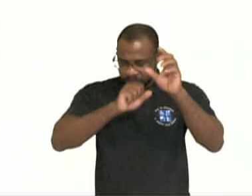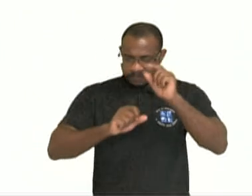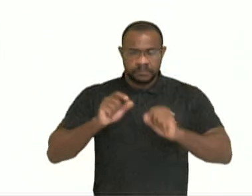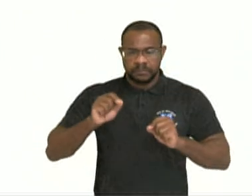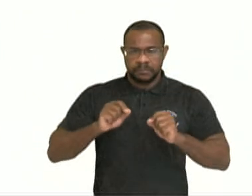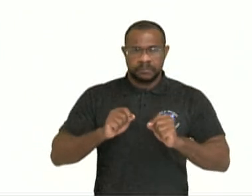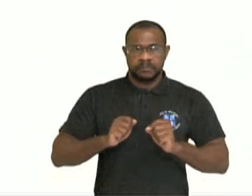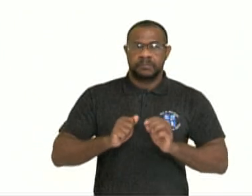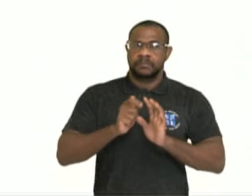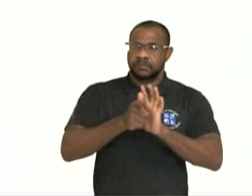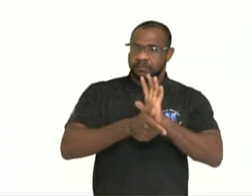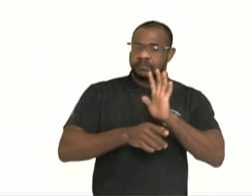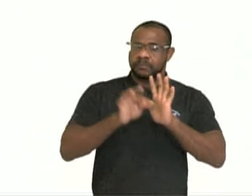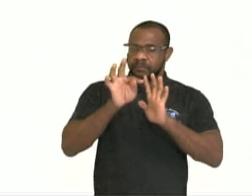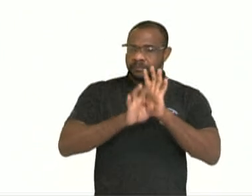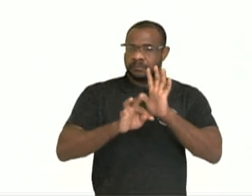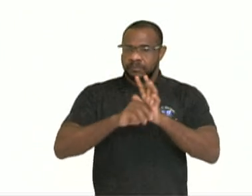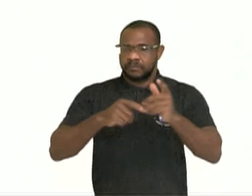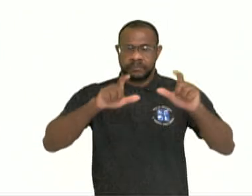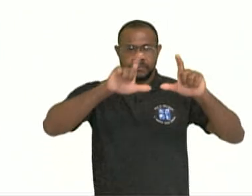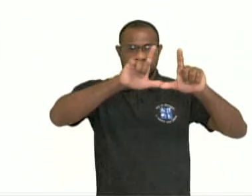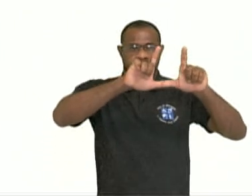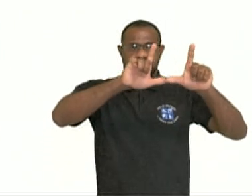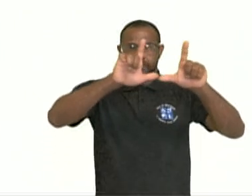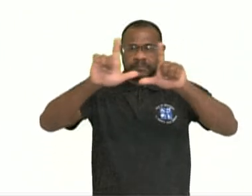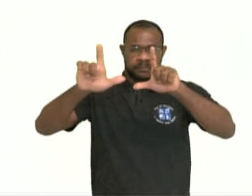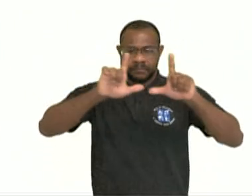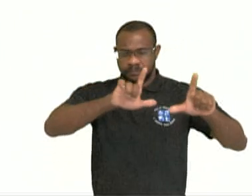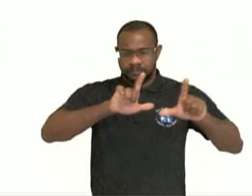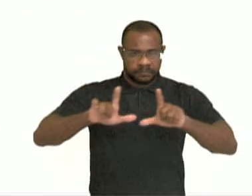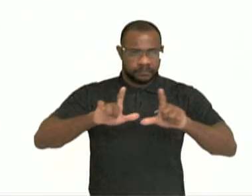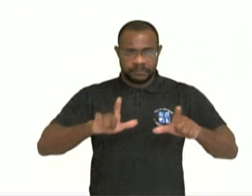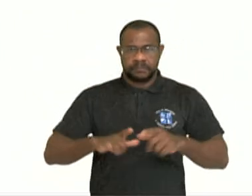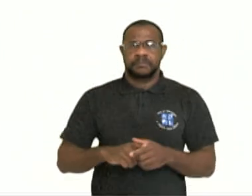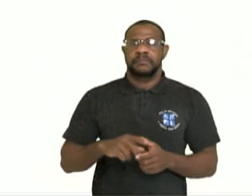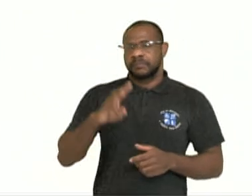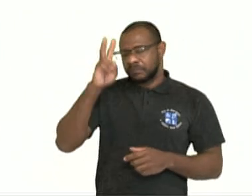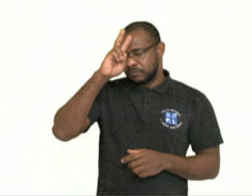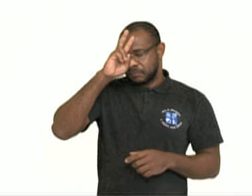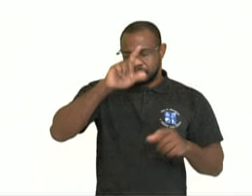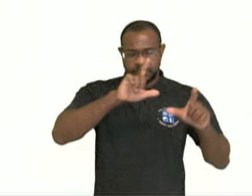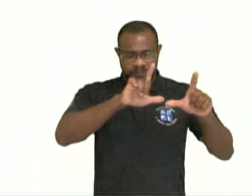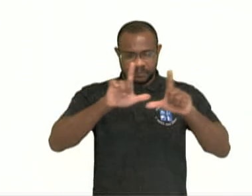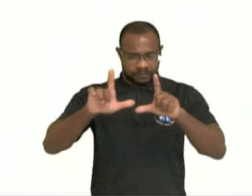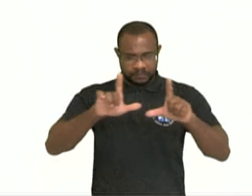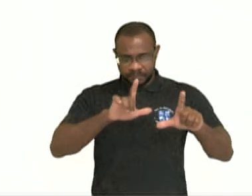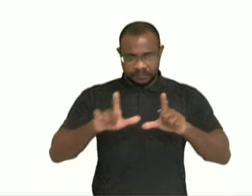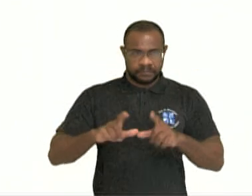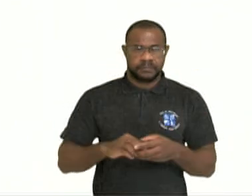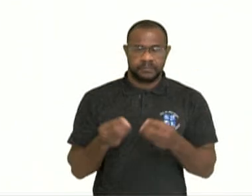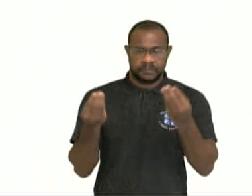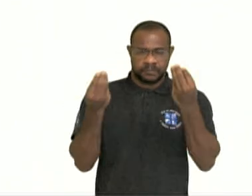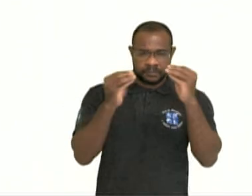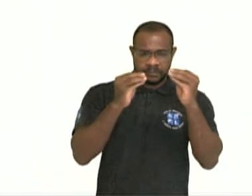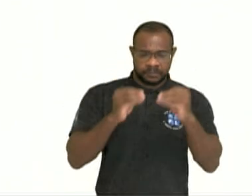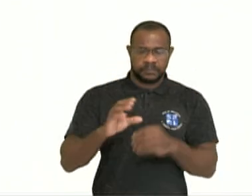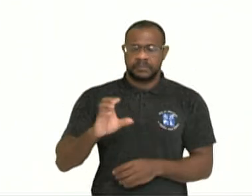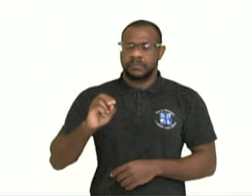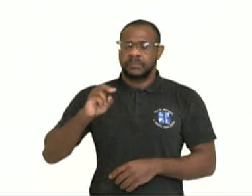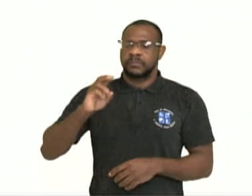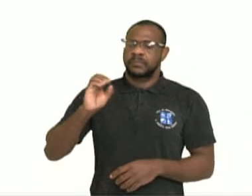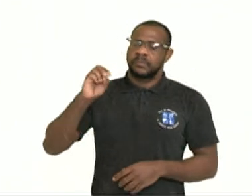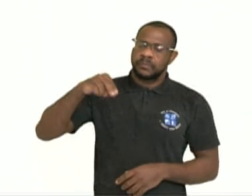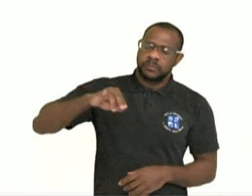gêneros textuais, charge e história em quadrinhos do Gaturro, emprego das conjunções i, e,